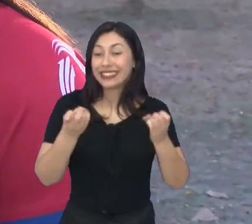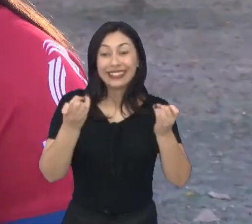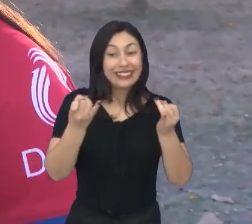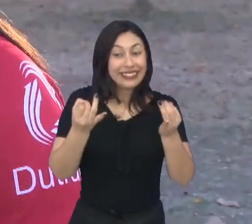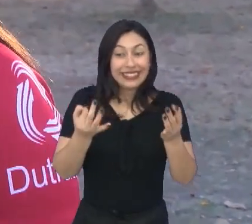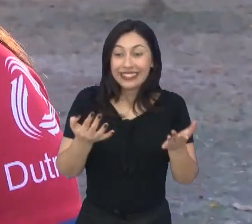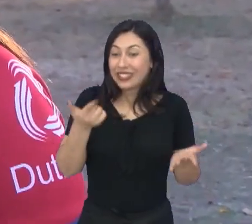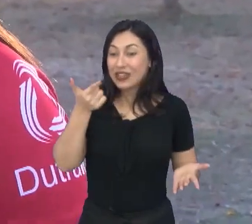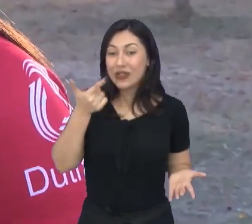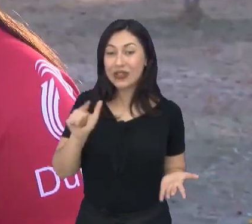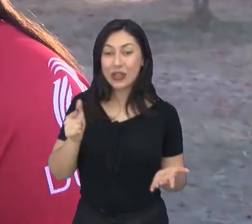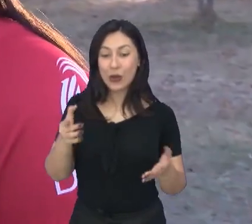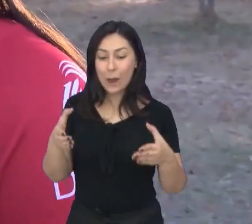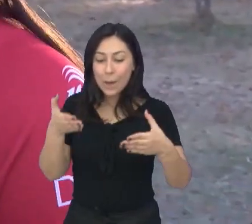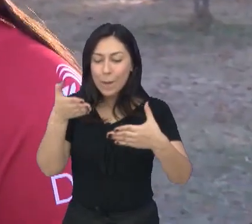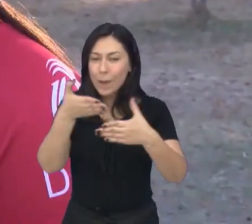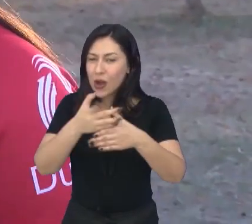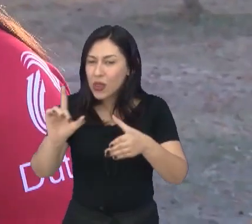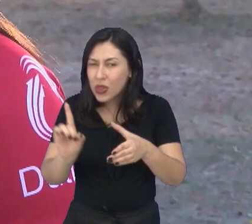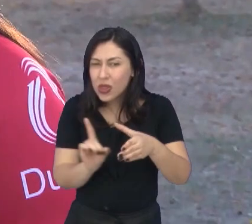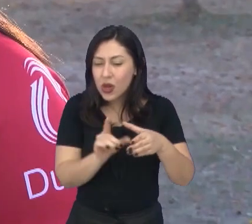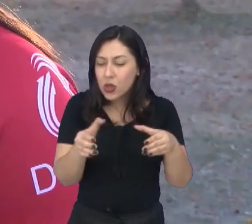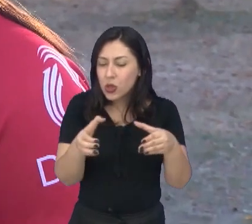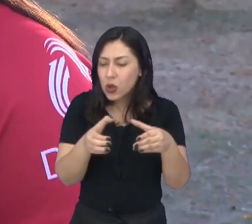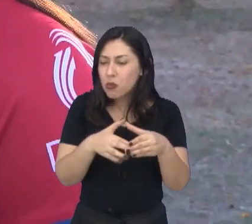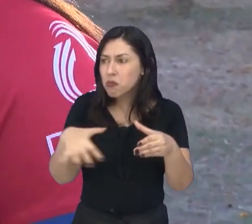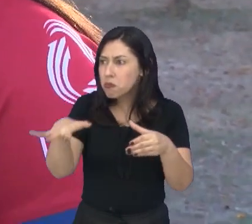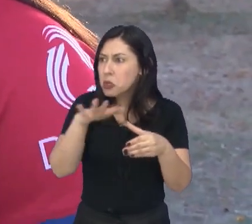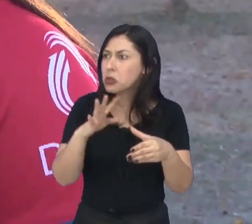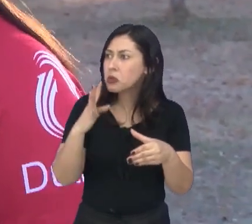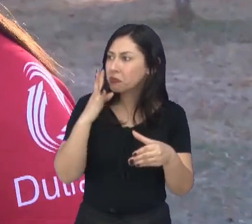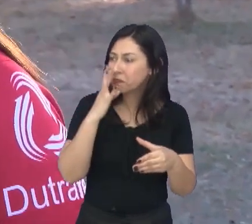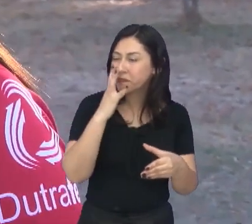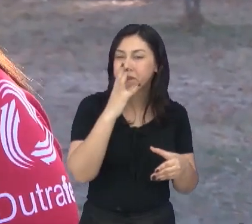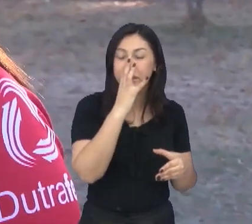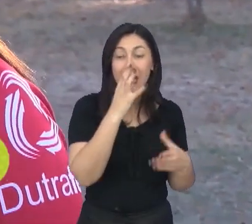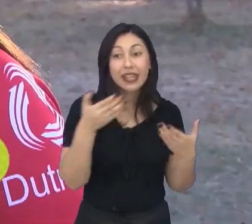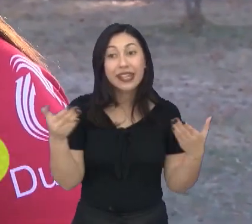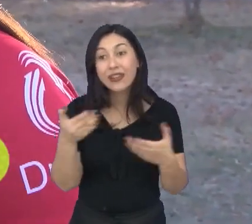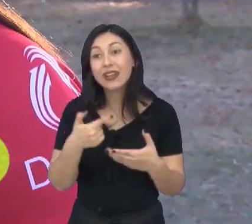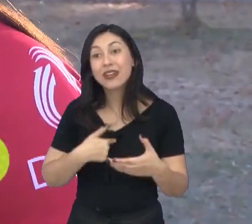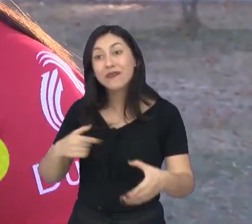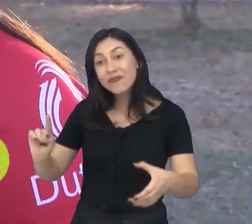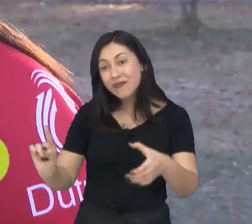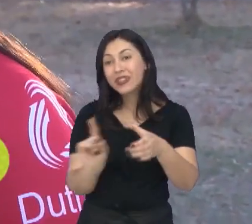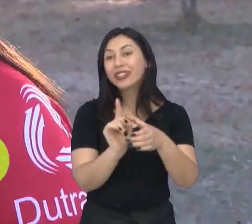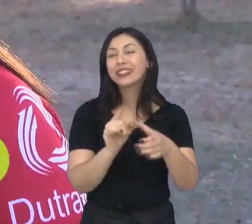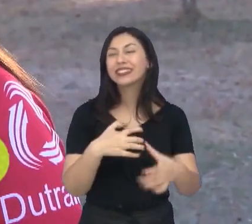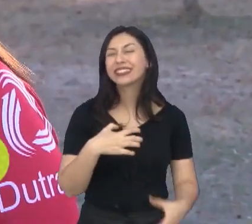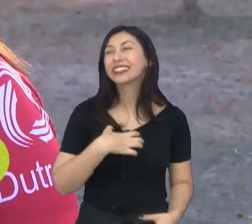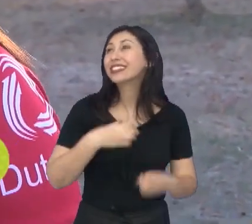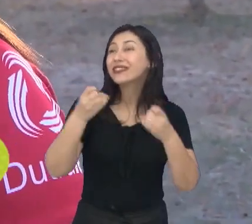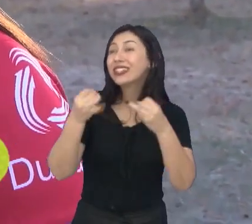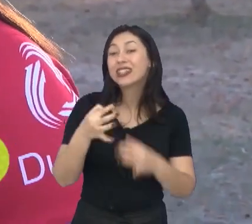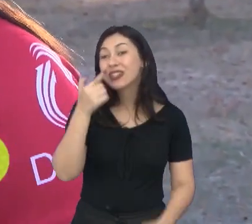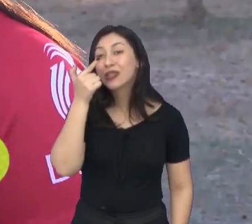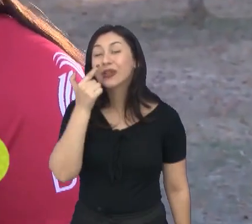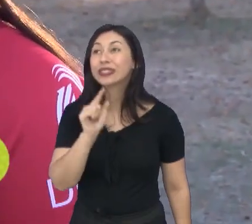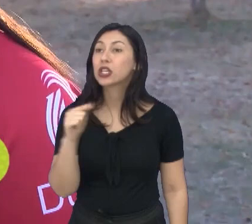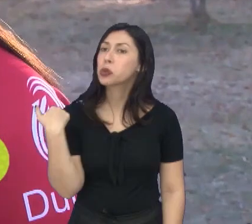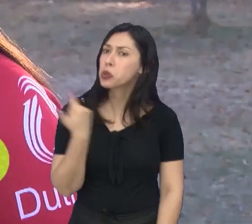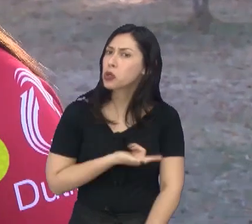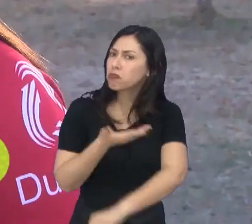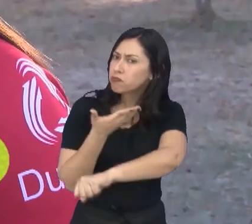né? Fazer parte desse grupo de pessoas que eu admiro há muito tempo e agora eu faço parte desse grupo, é um sentimento inexplicável. A gente